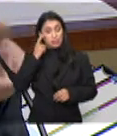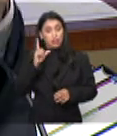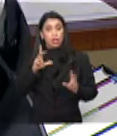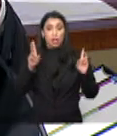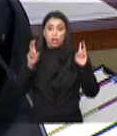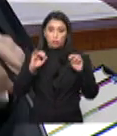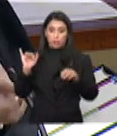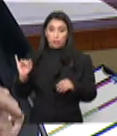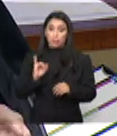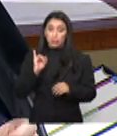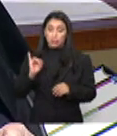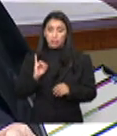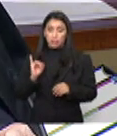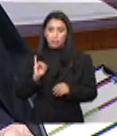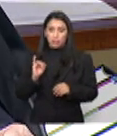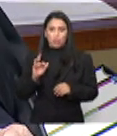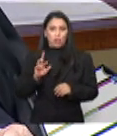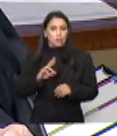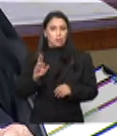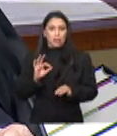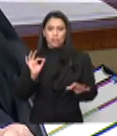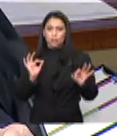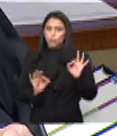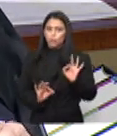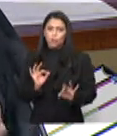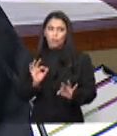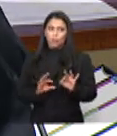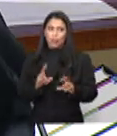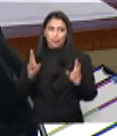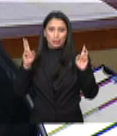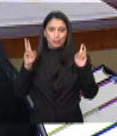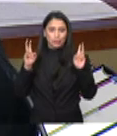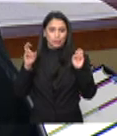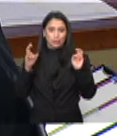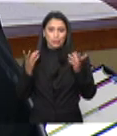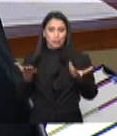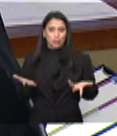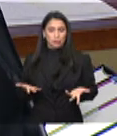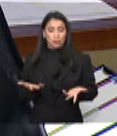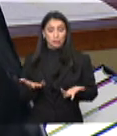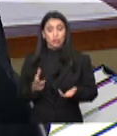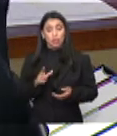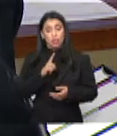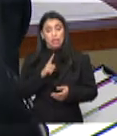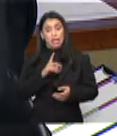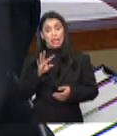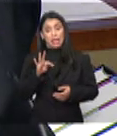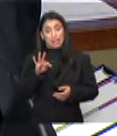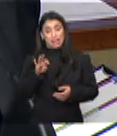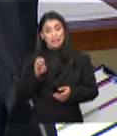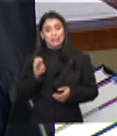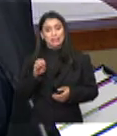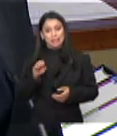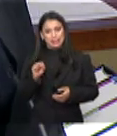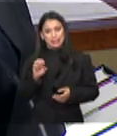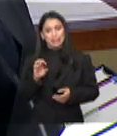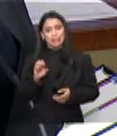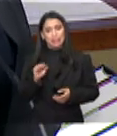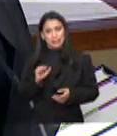tema relevante, mas isso não foi tratado no desate do mérito. A tese, tal como formulada, ela